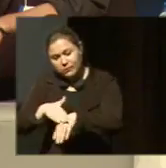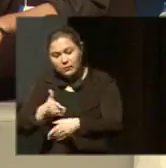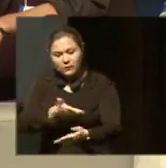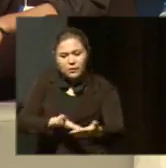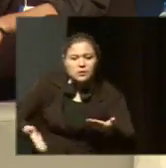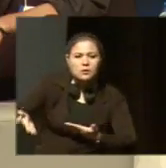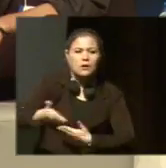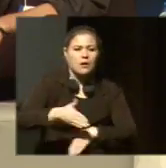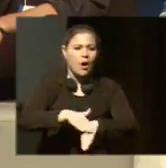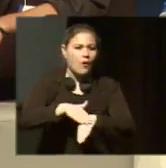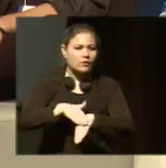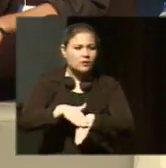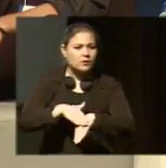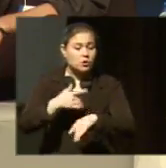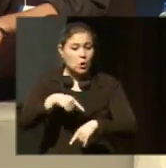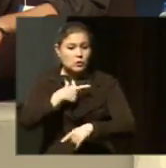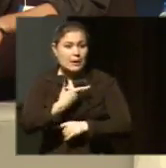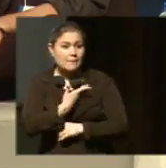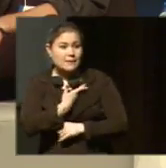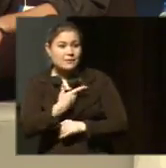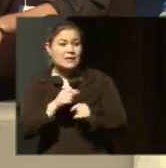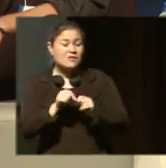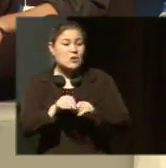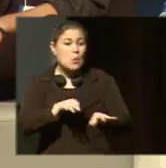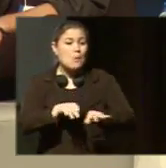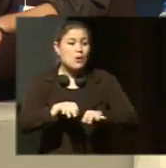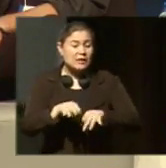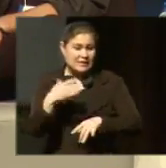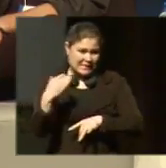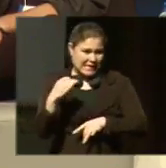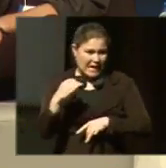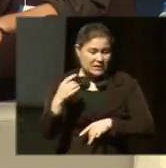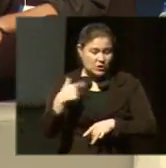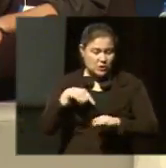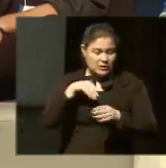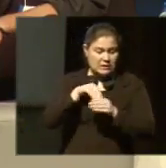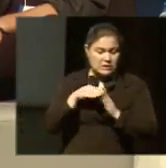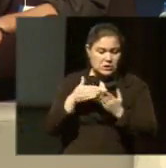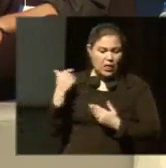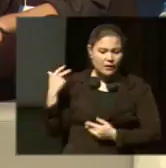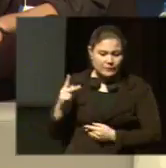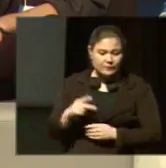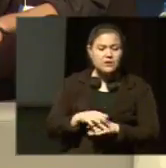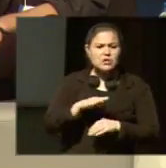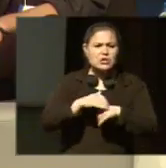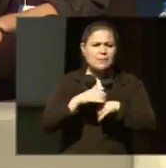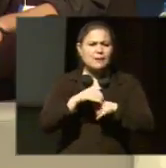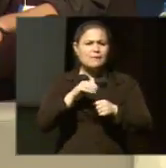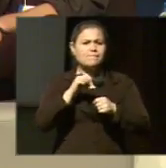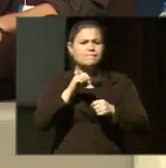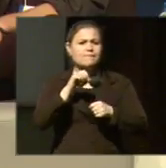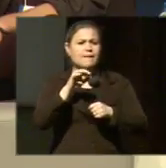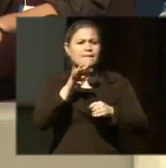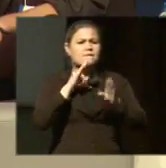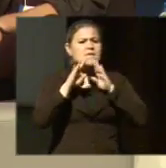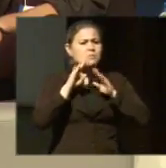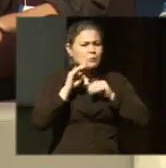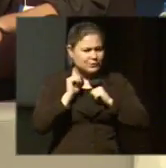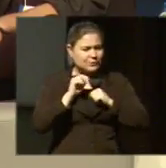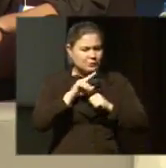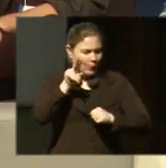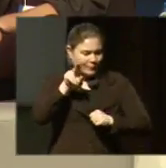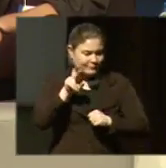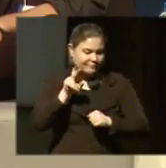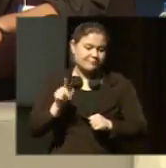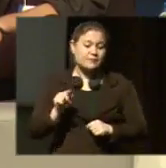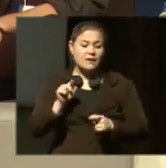socializaram. Os nossos amigos estão fazendo um projeto de ciências lá no nosso colégio, chamado Facebook. E